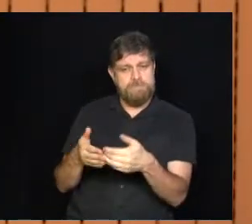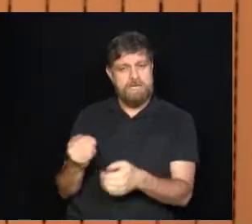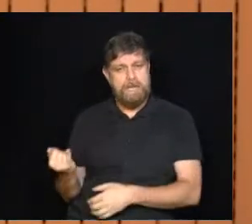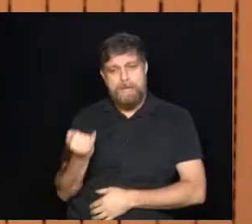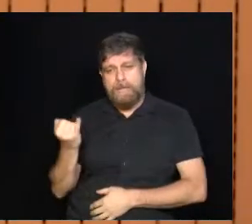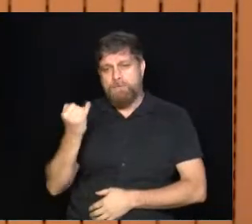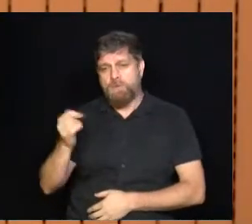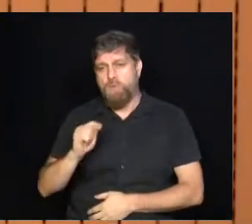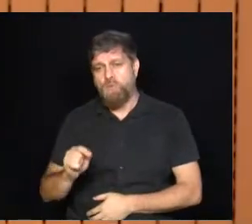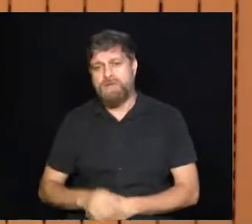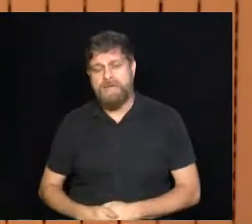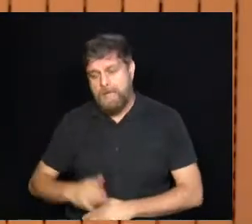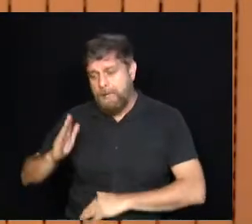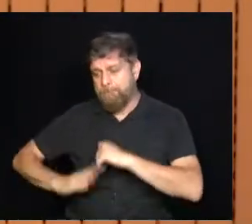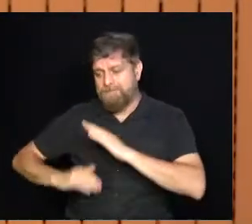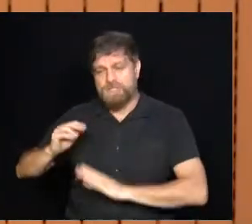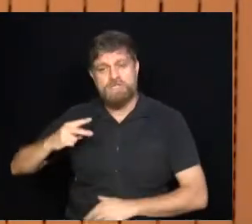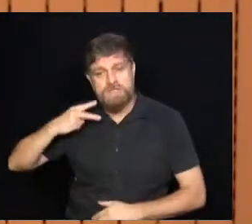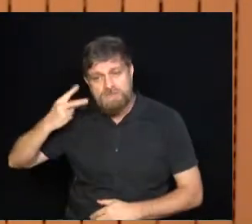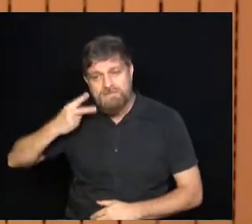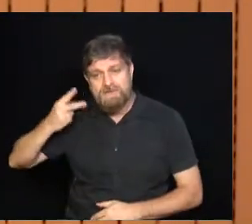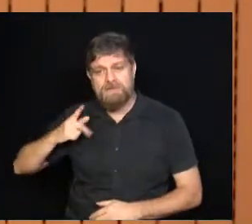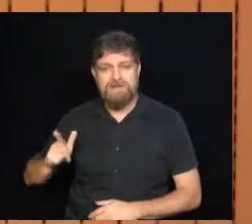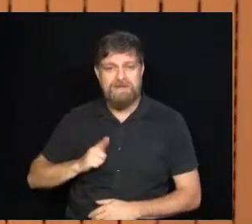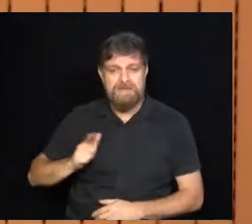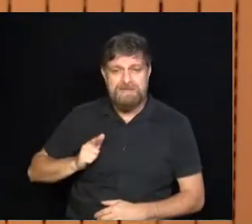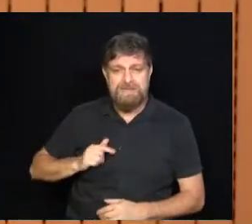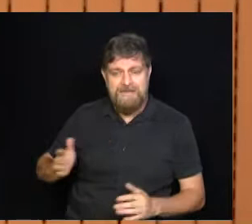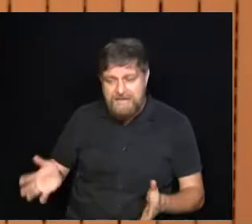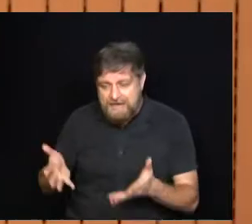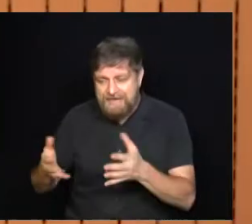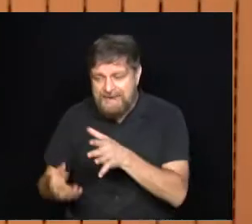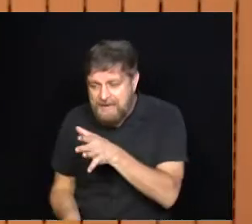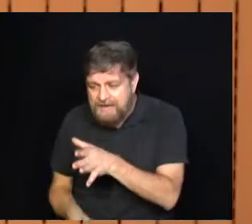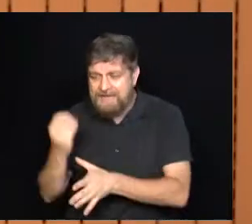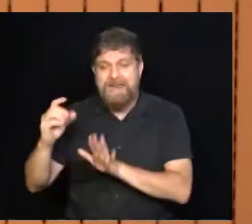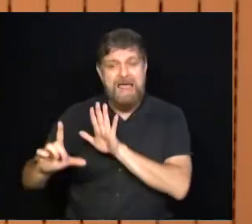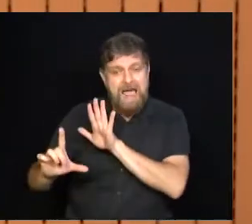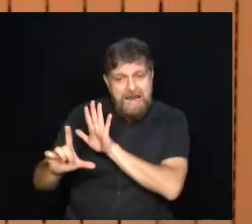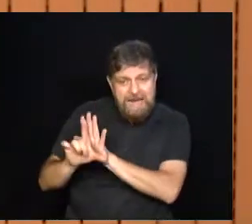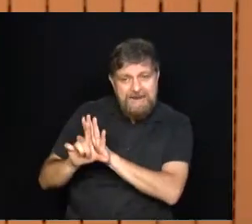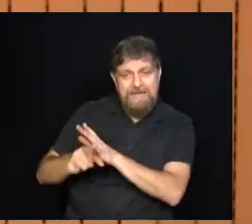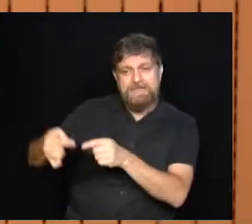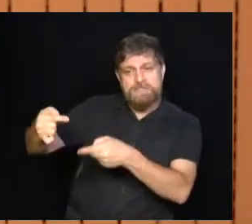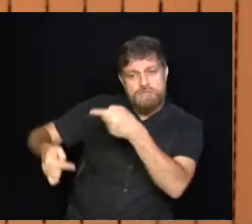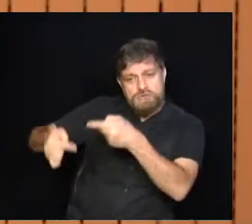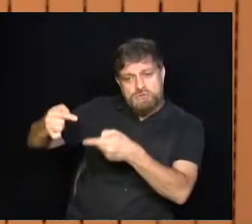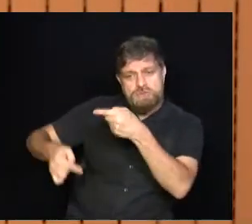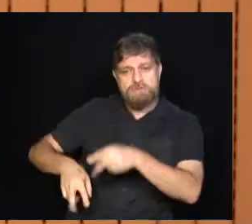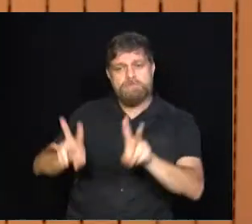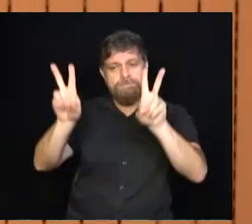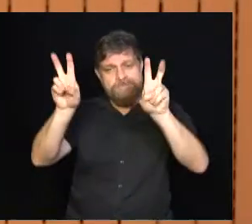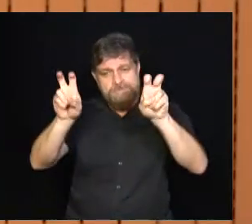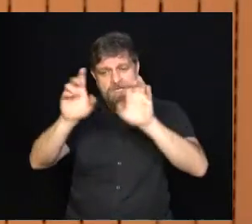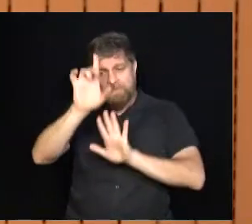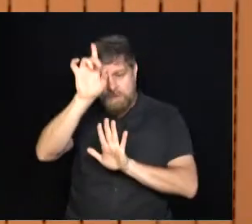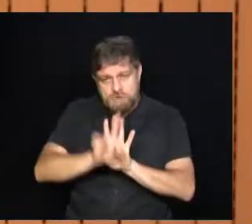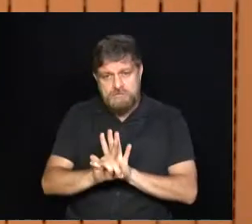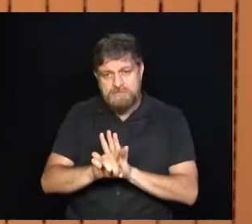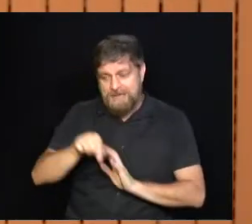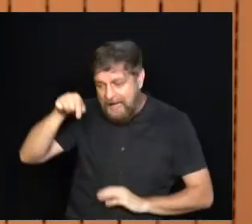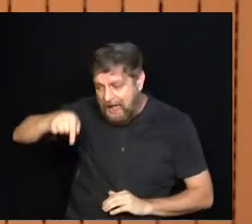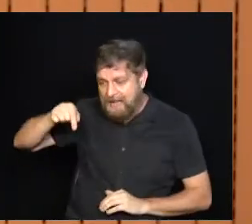importantíssimo do Legislativo, em fomentar, em criar leis, em criar discussões a respeito de direitos. Então, o papel